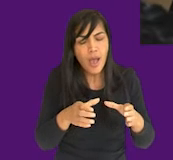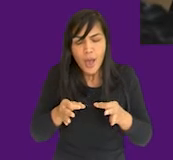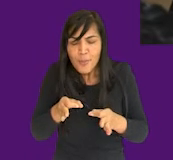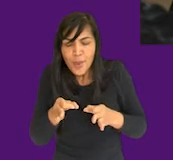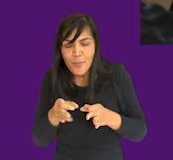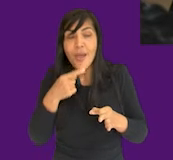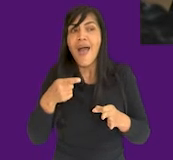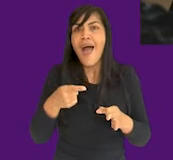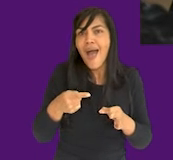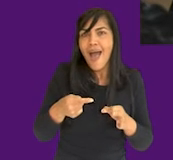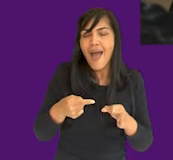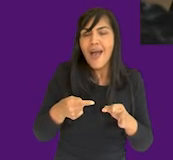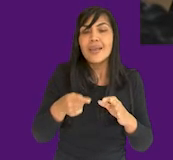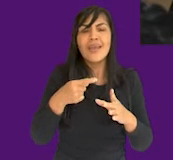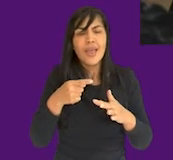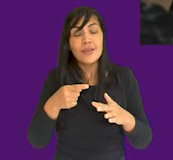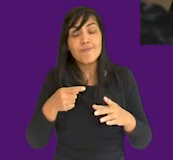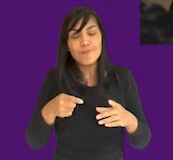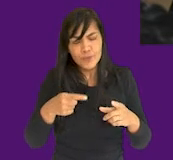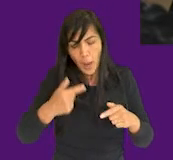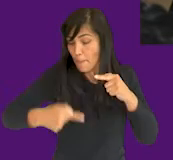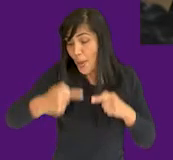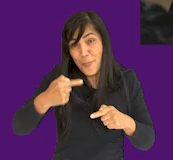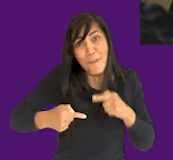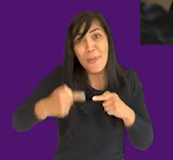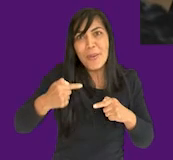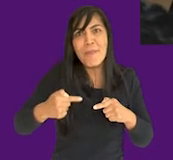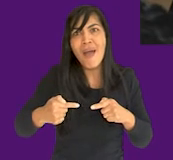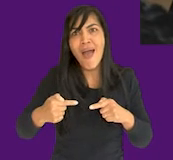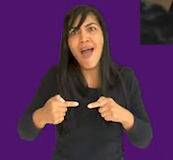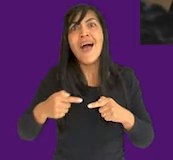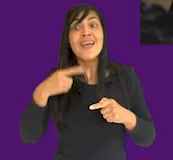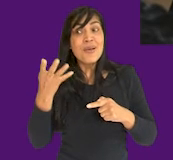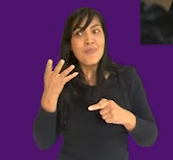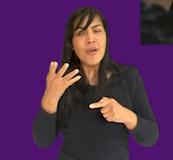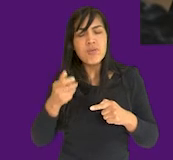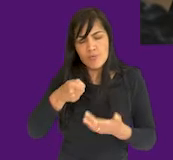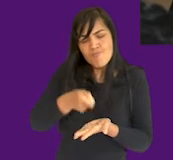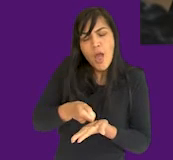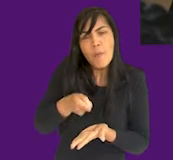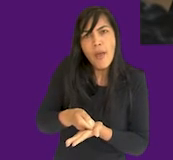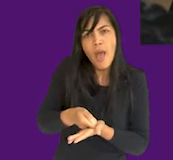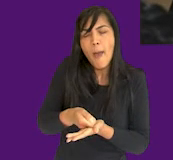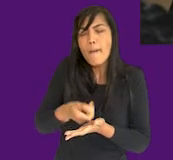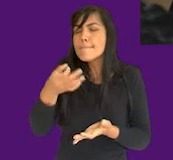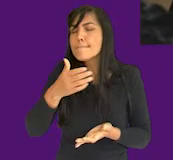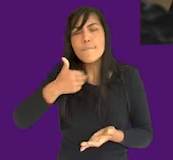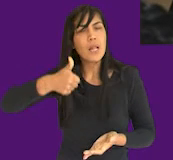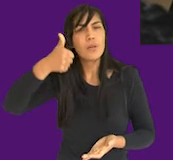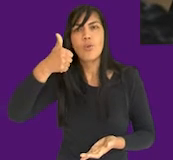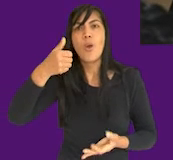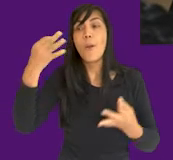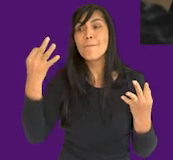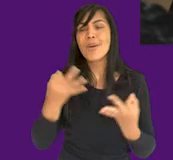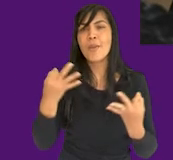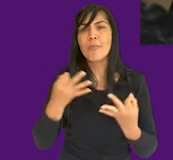demandar excelência e é uma competição quanto mais ele exigir o maior será a excelência O